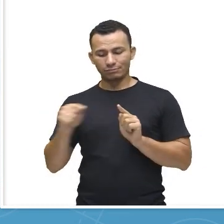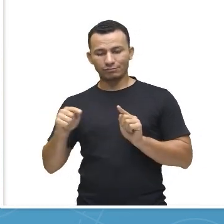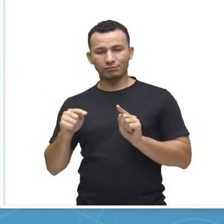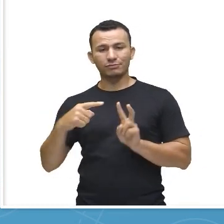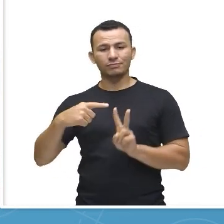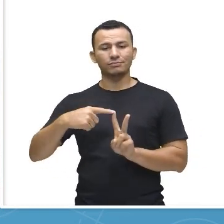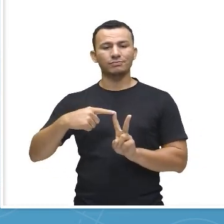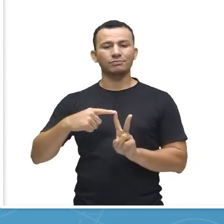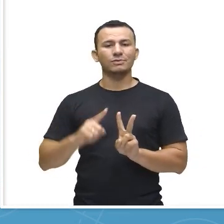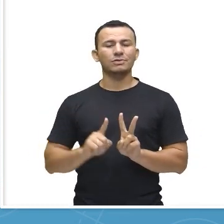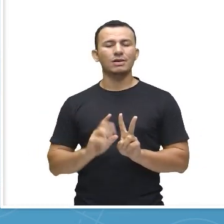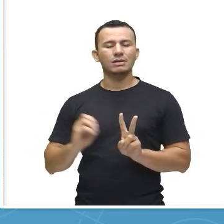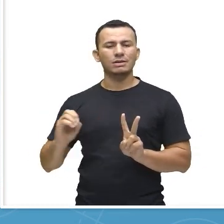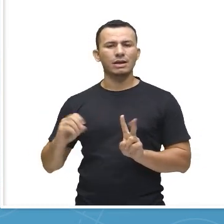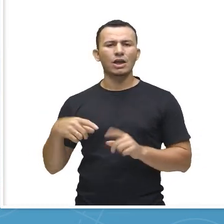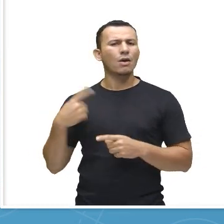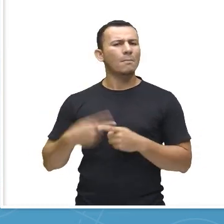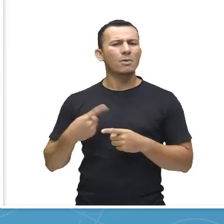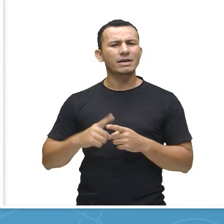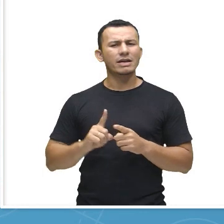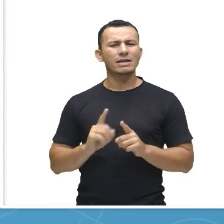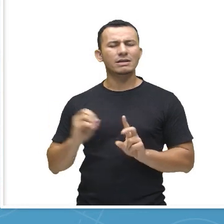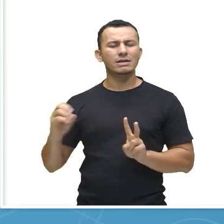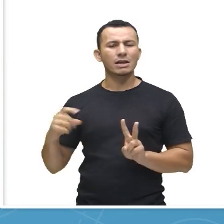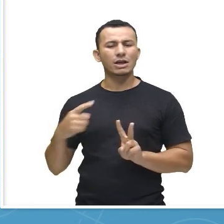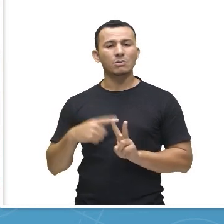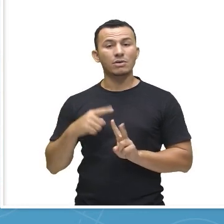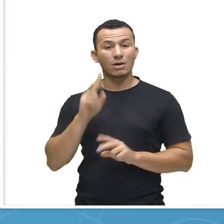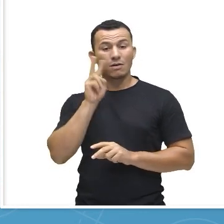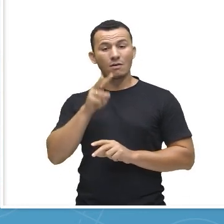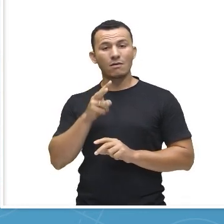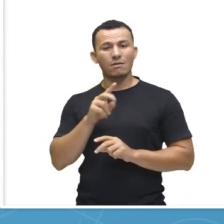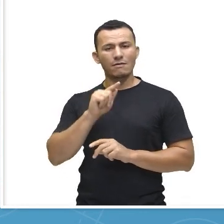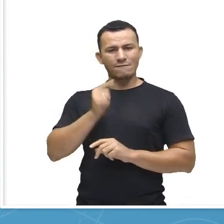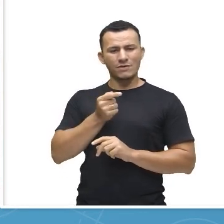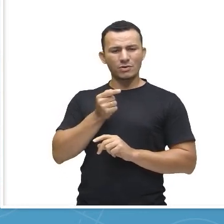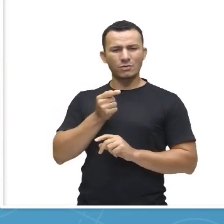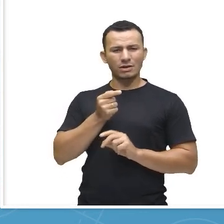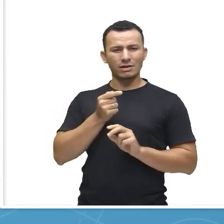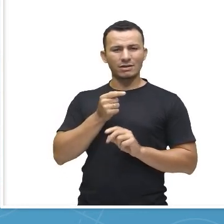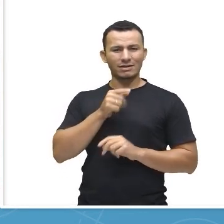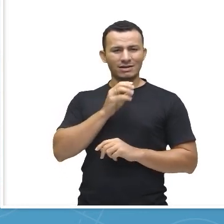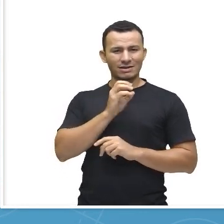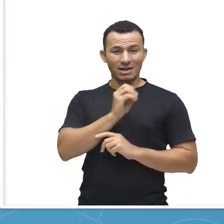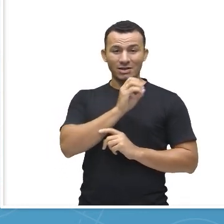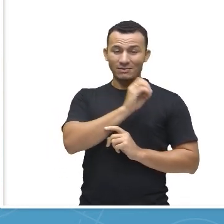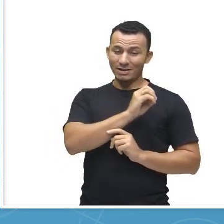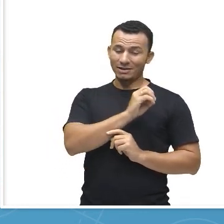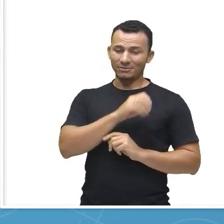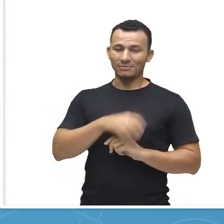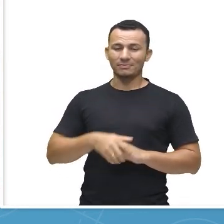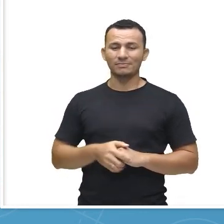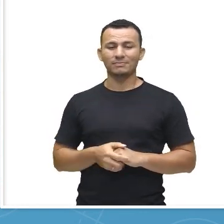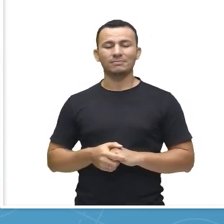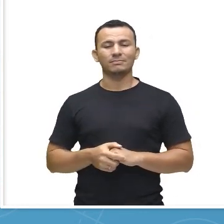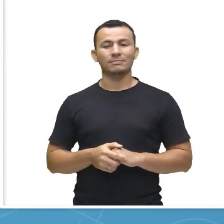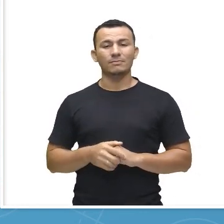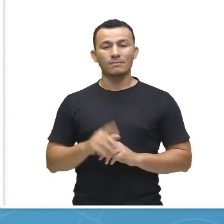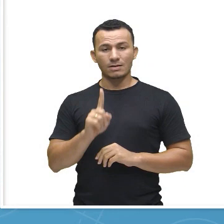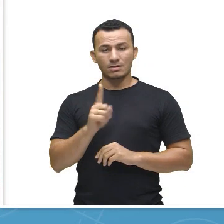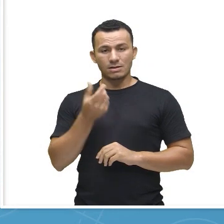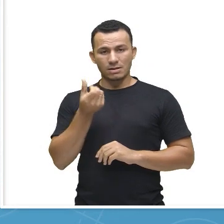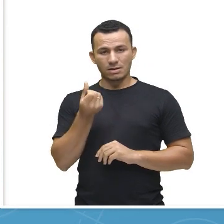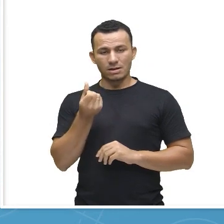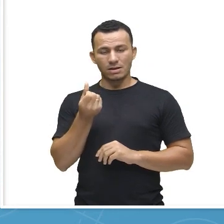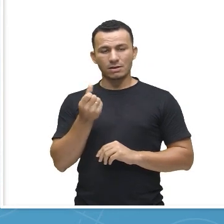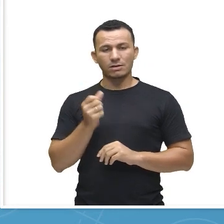bem? Por que 100, professor? Eu tenho duas casas decimais depois da vírgula, então são dois zeros. 16 sobre 100. A